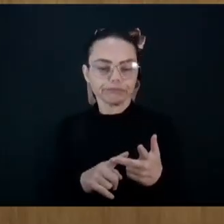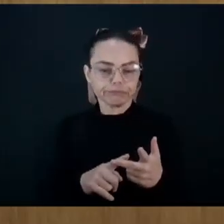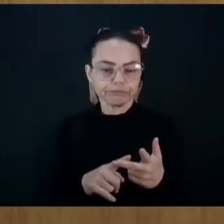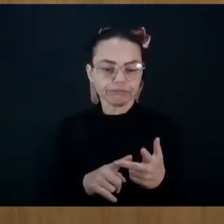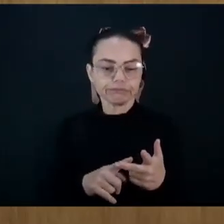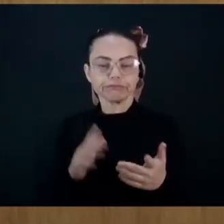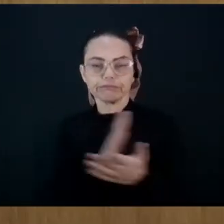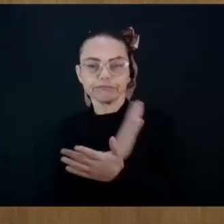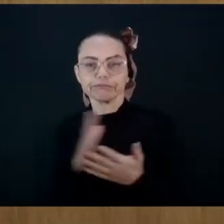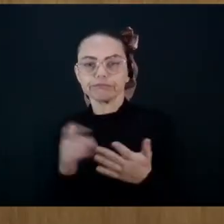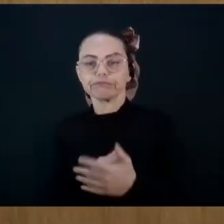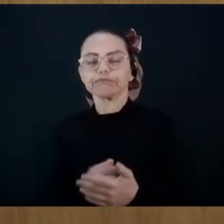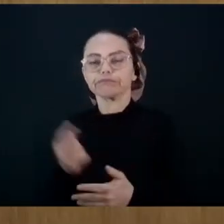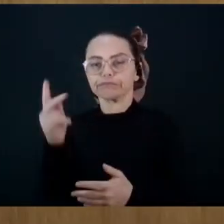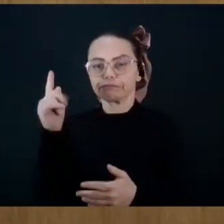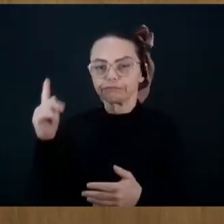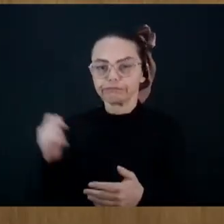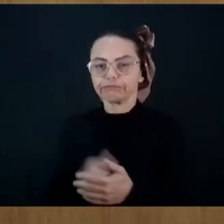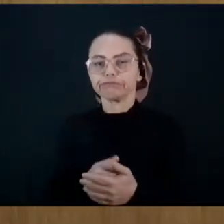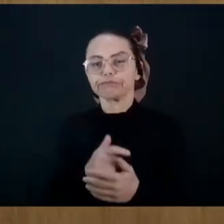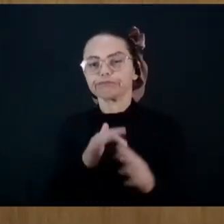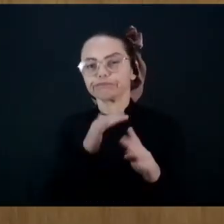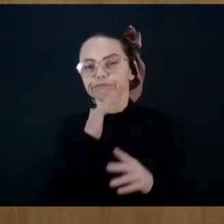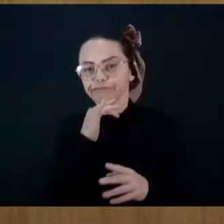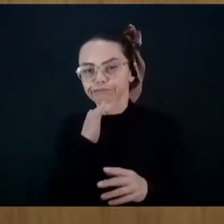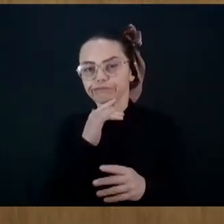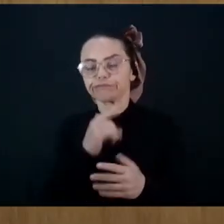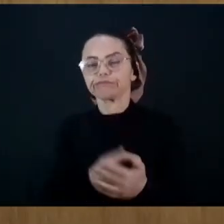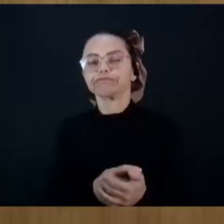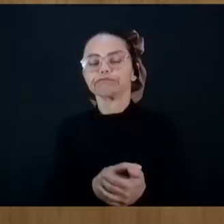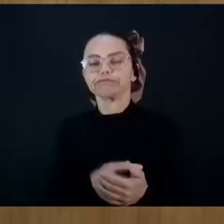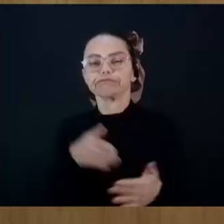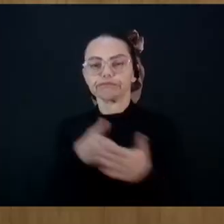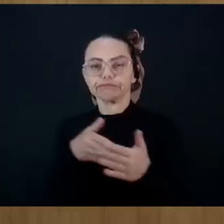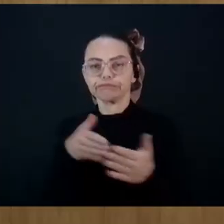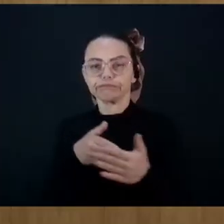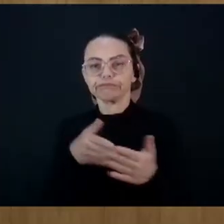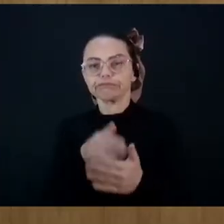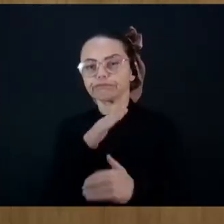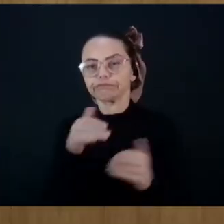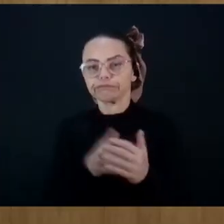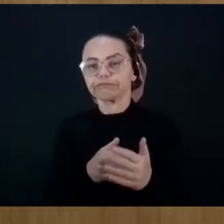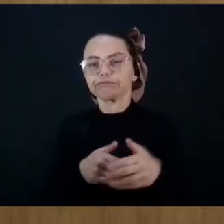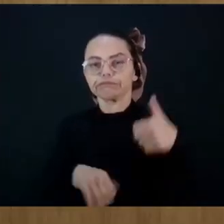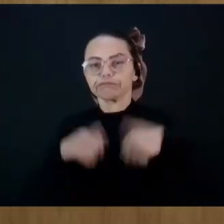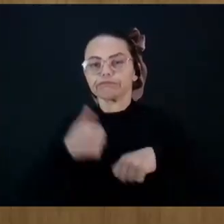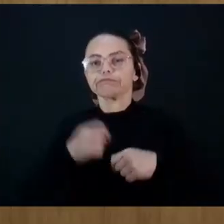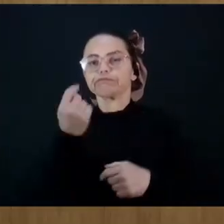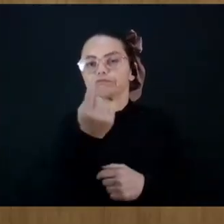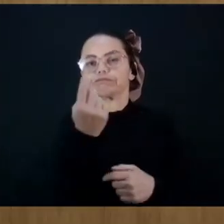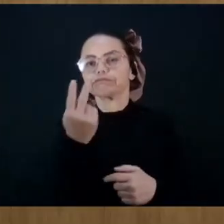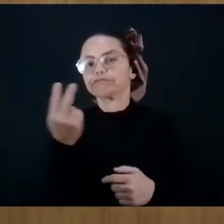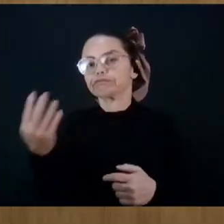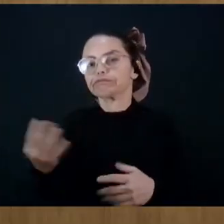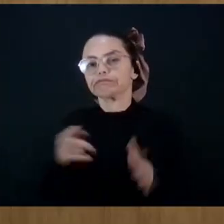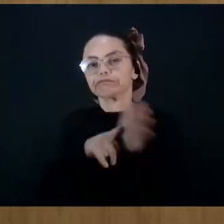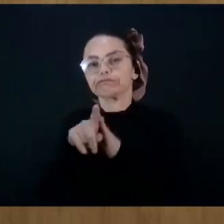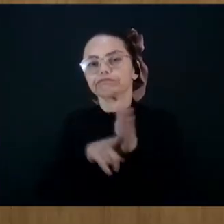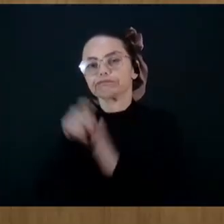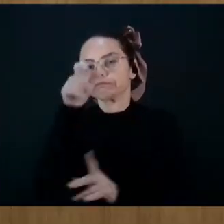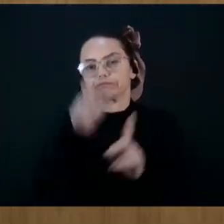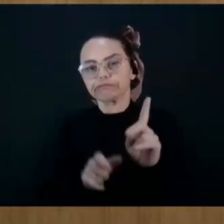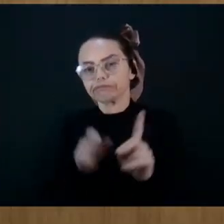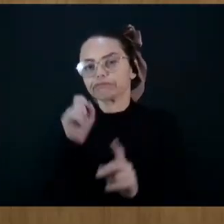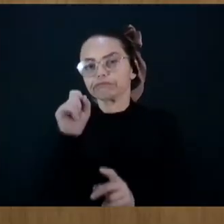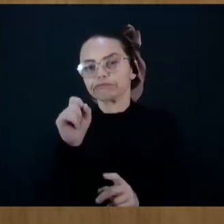histórico antigo negativo e a gente barra. Então, todos eles são analisados um a um e nós pesquisamos quem é a pessoa antes